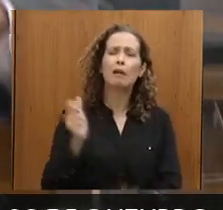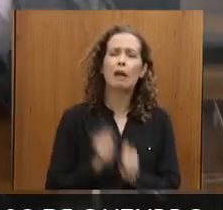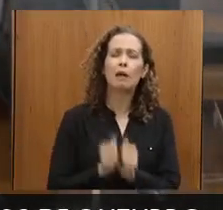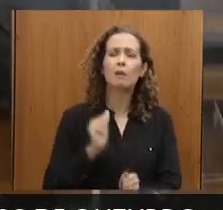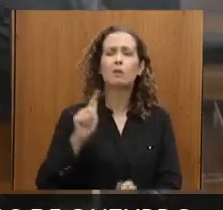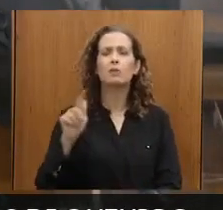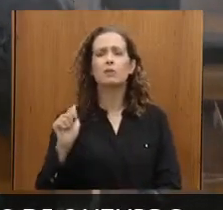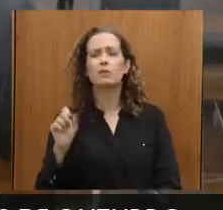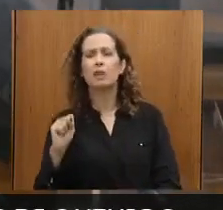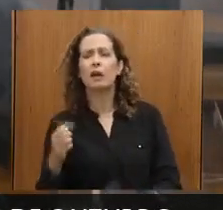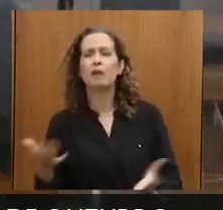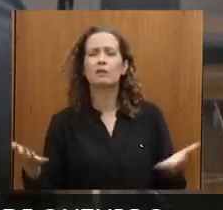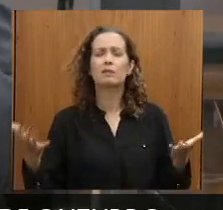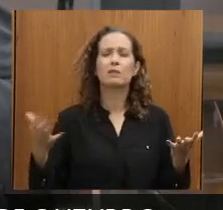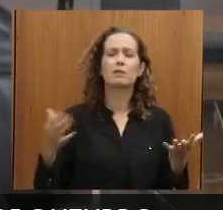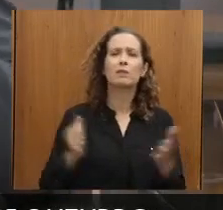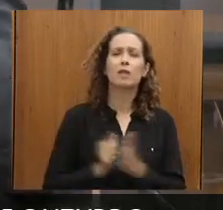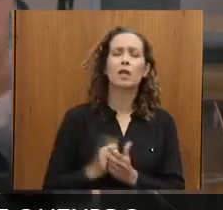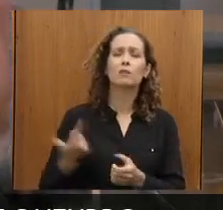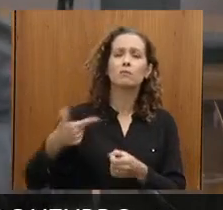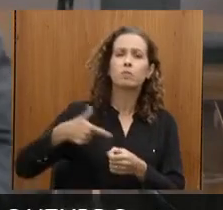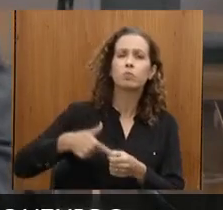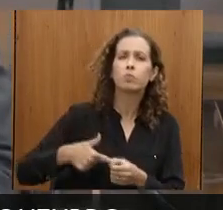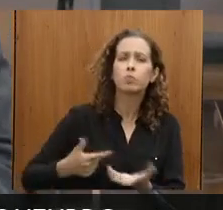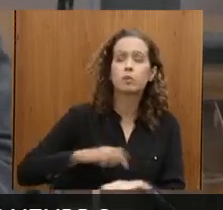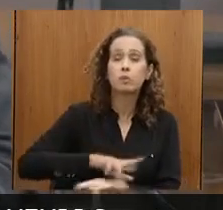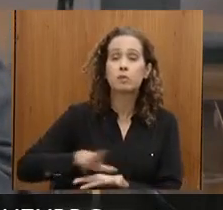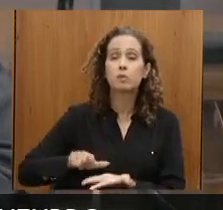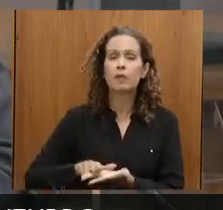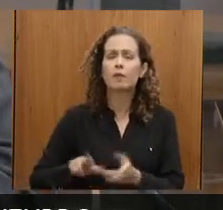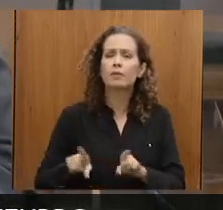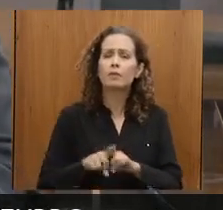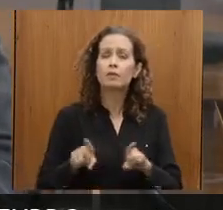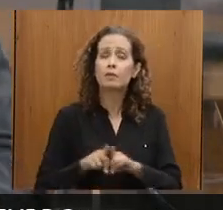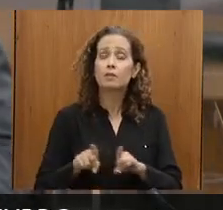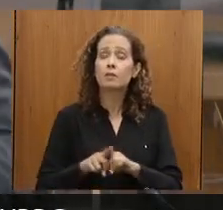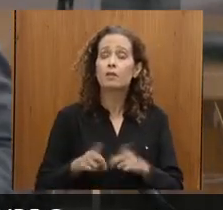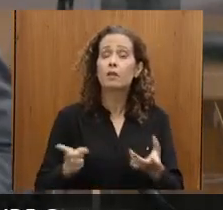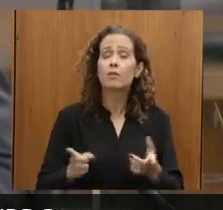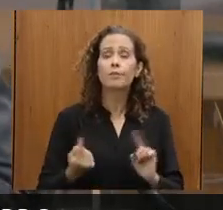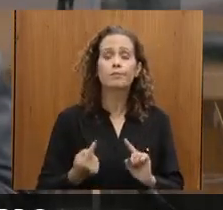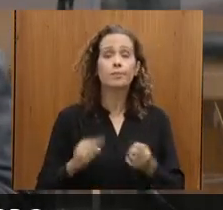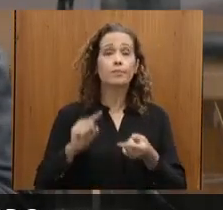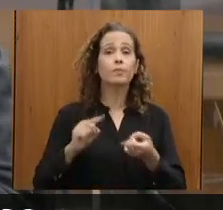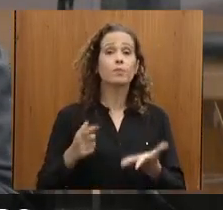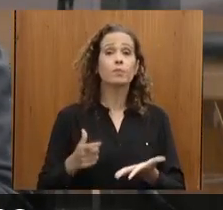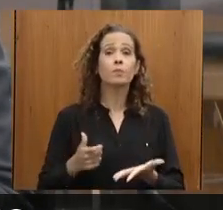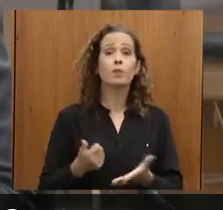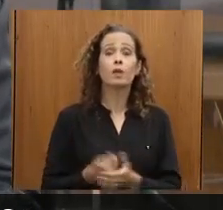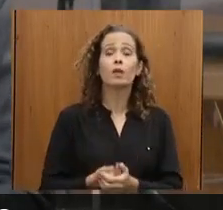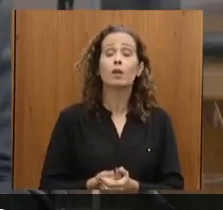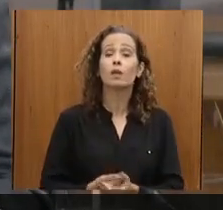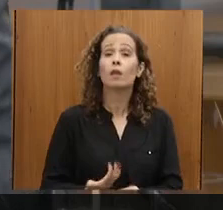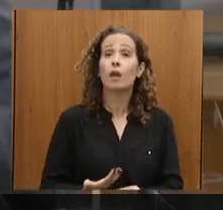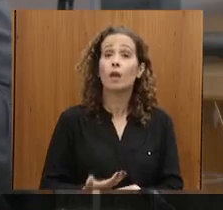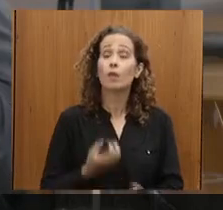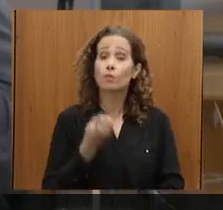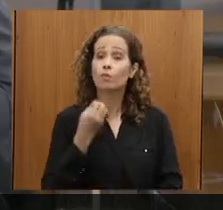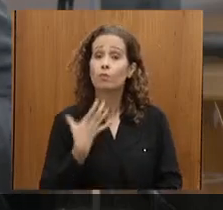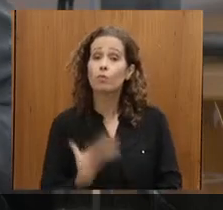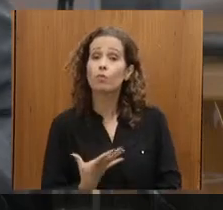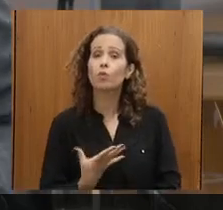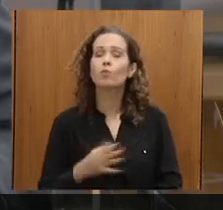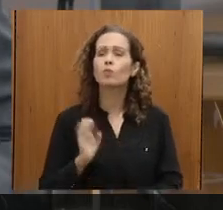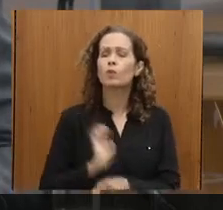gás, combustível, combustível, então não se falha, tem impactado muito positivamente as contas do Estado. Aí vem a